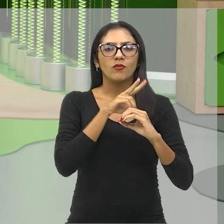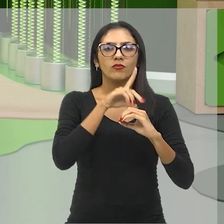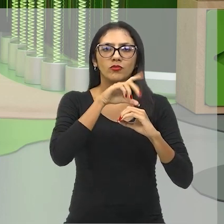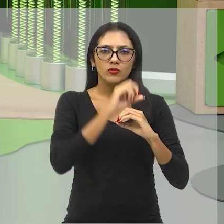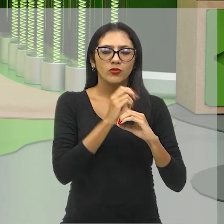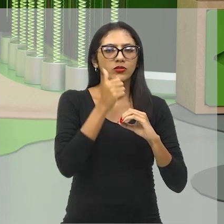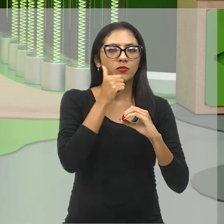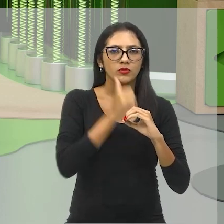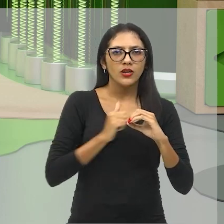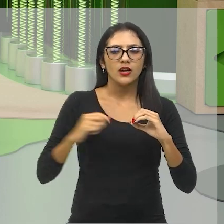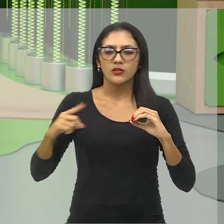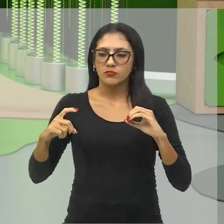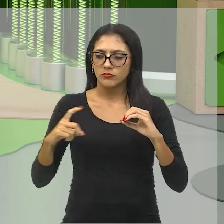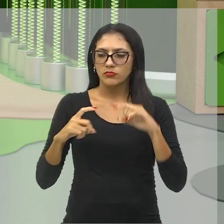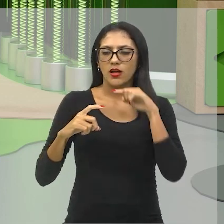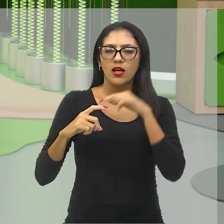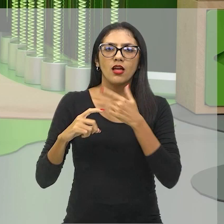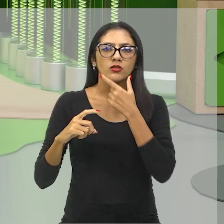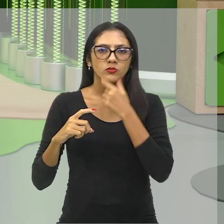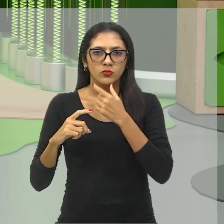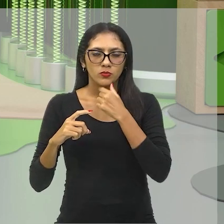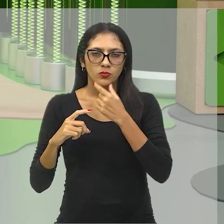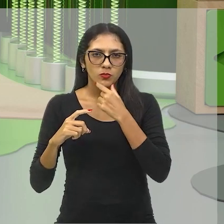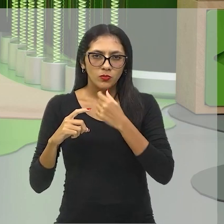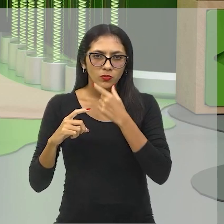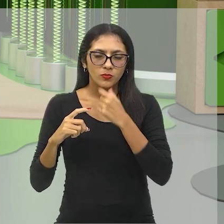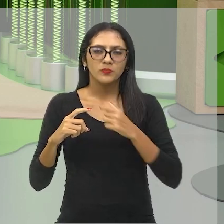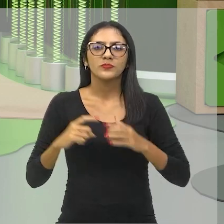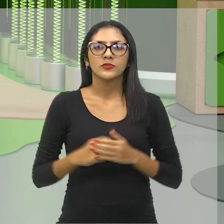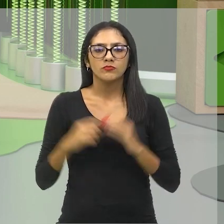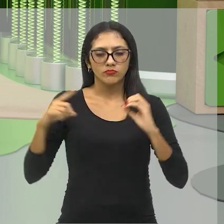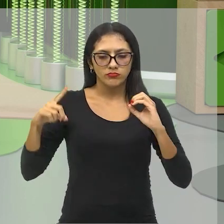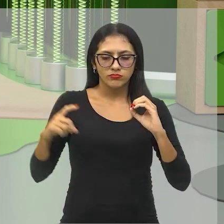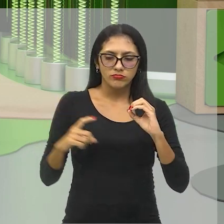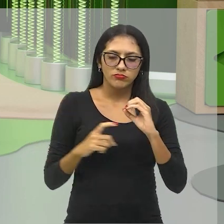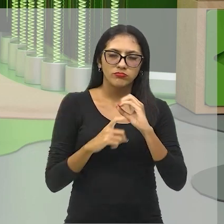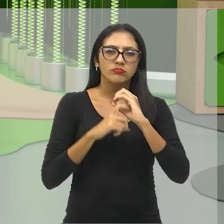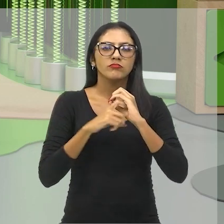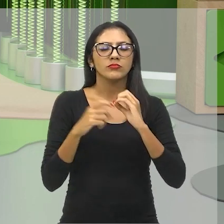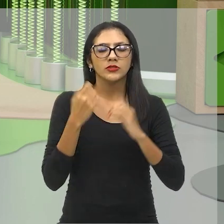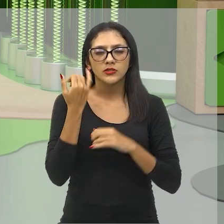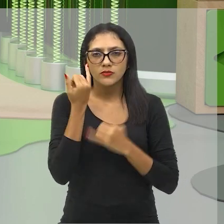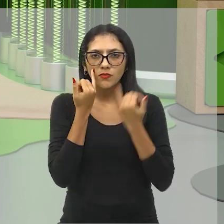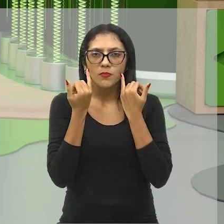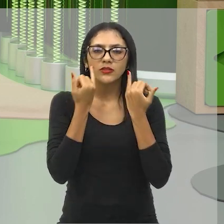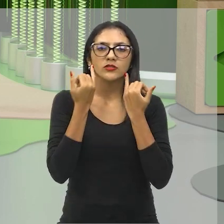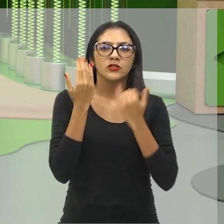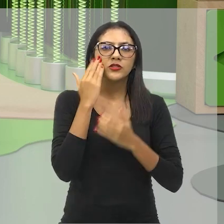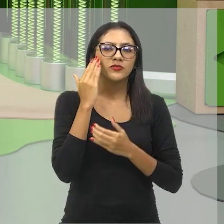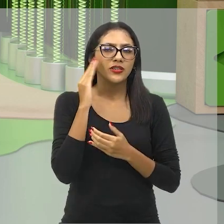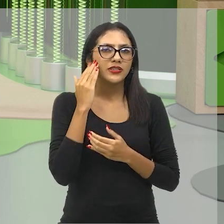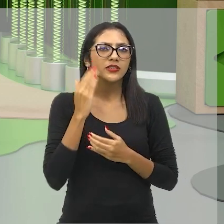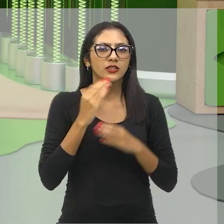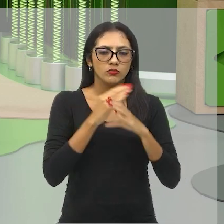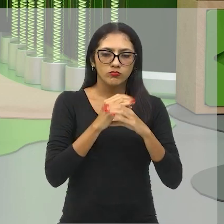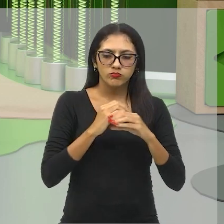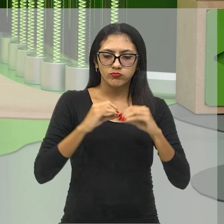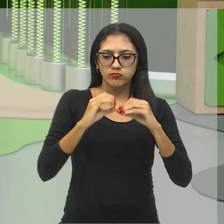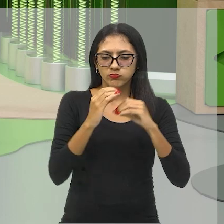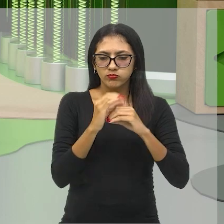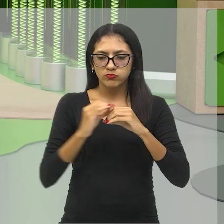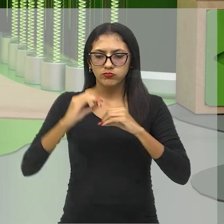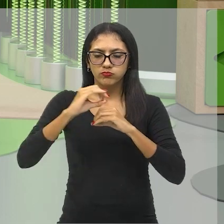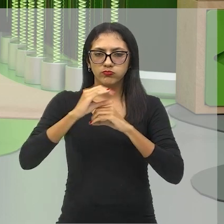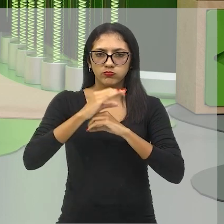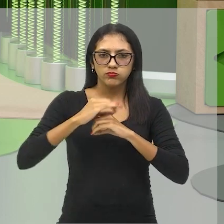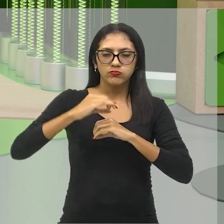masculinos e femininos, né, o espermatozoide e o óvulo, até a célula fecundada, o zigoto, que vai passar por divisões para originar ali um